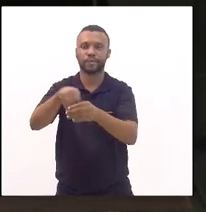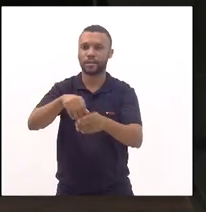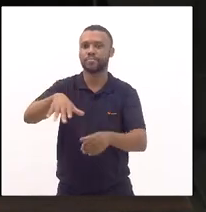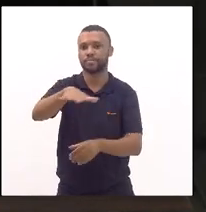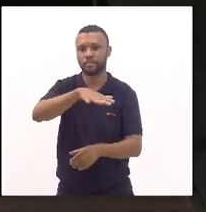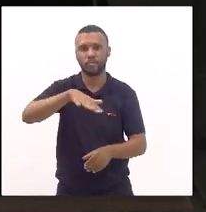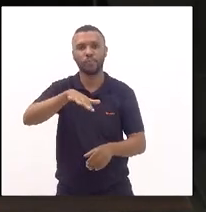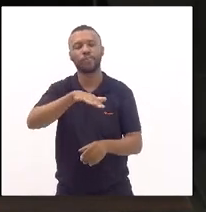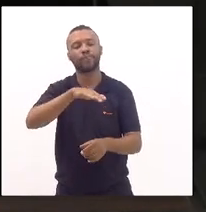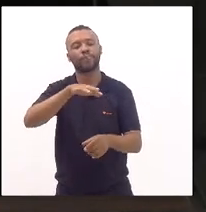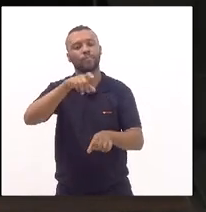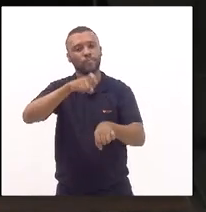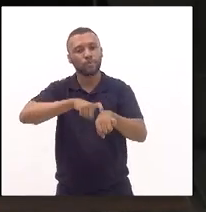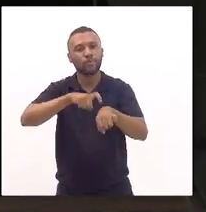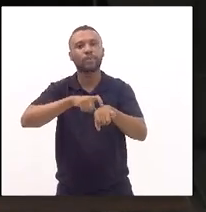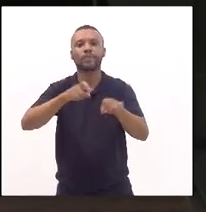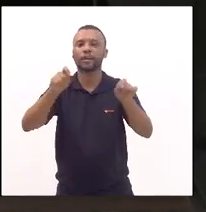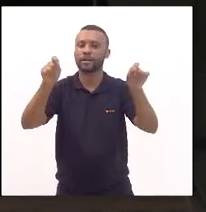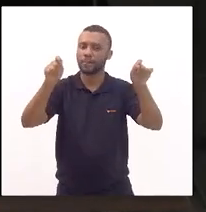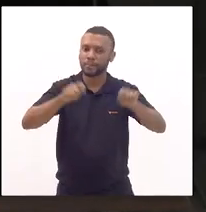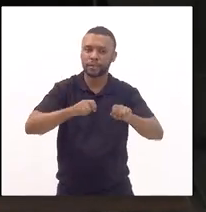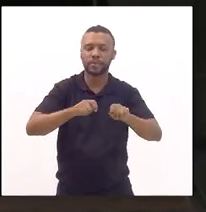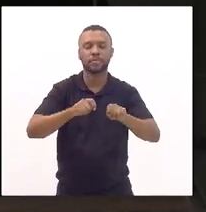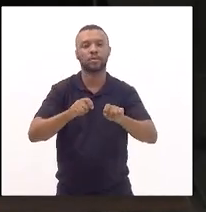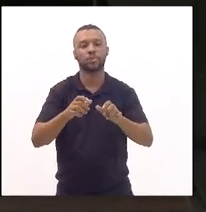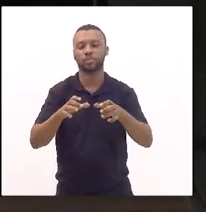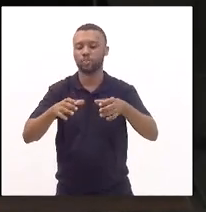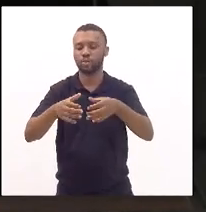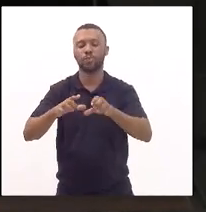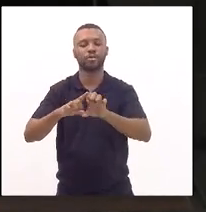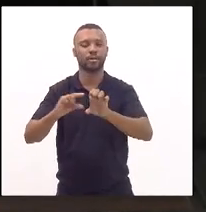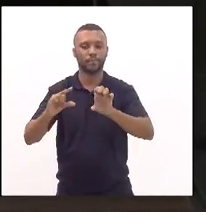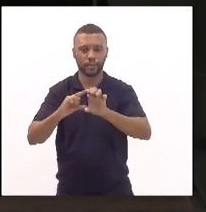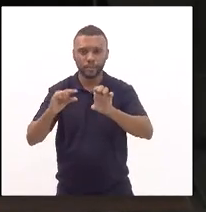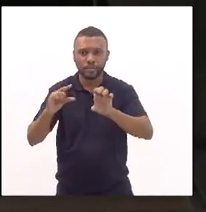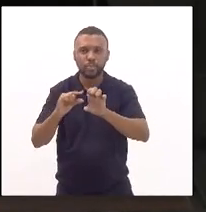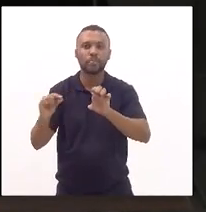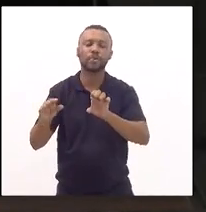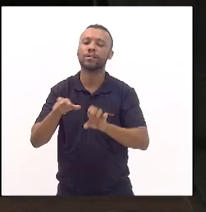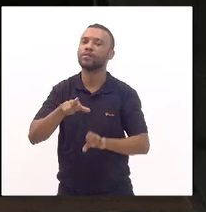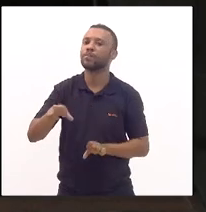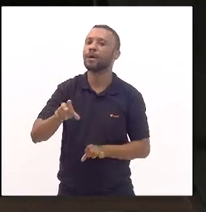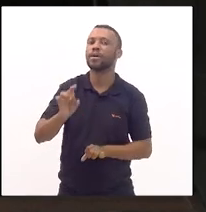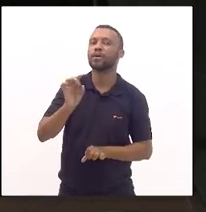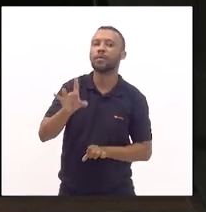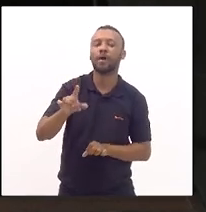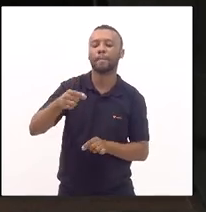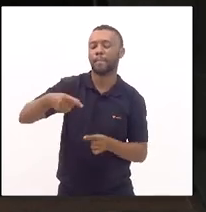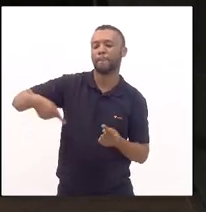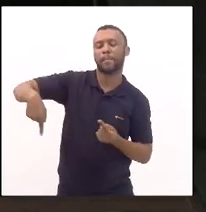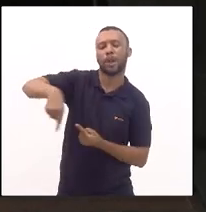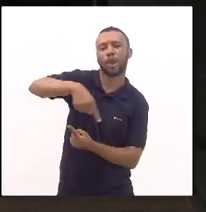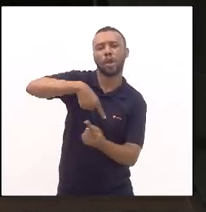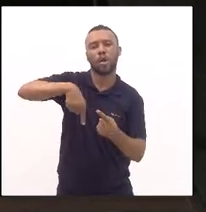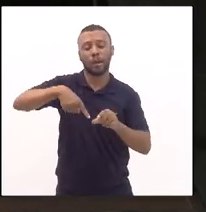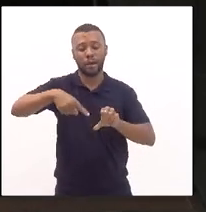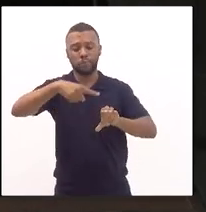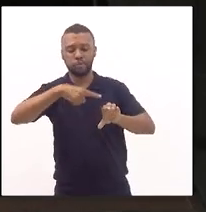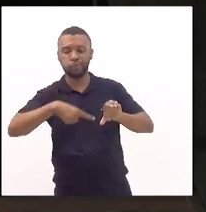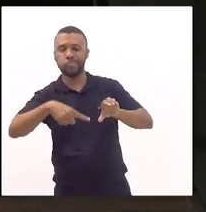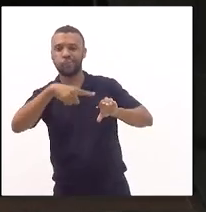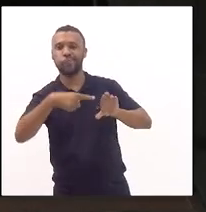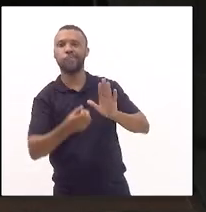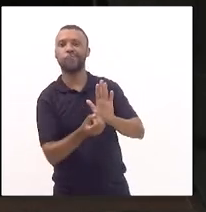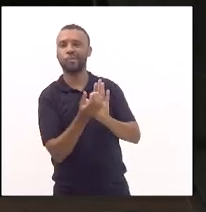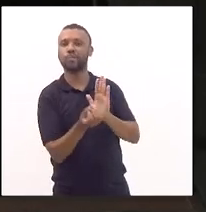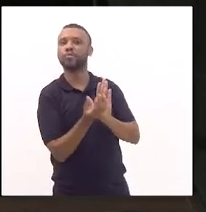eles, na capacitação dos empreendedores, não só para a cadeia produtiva do